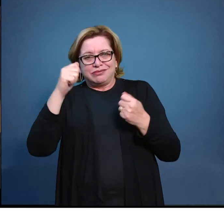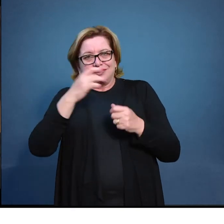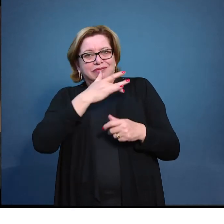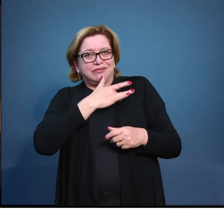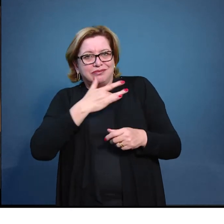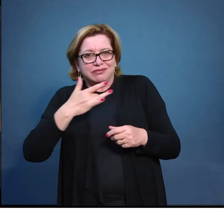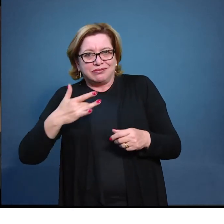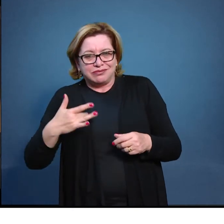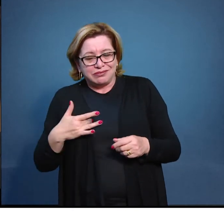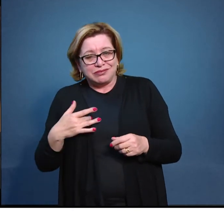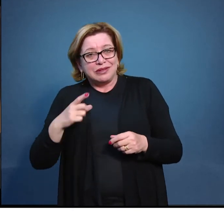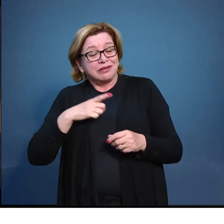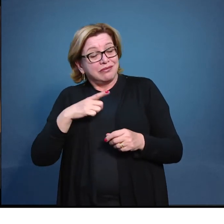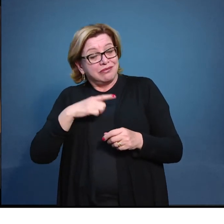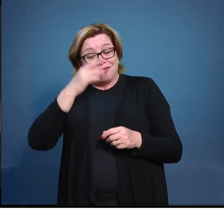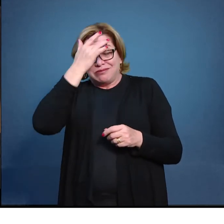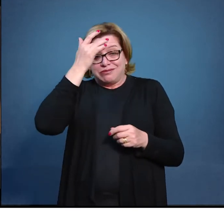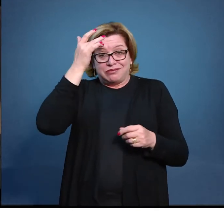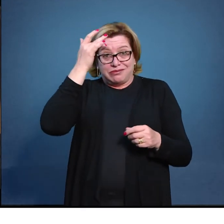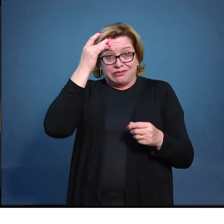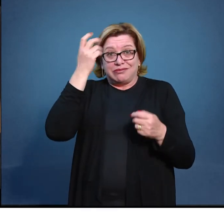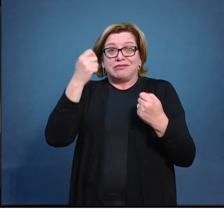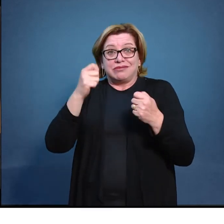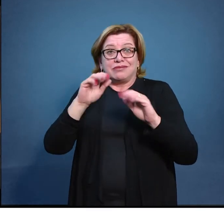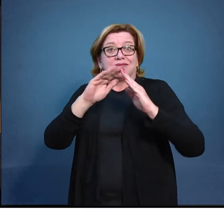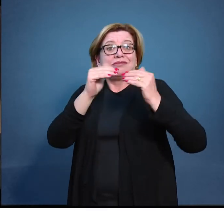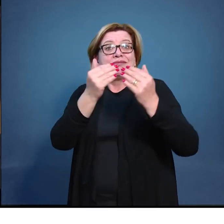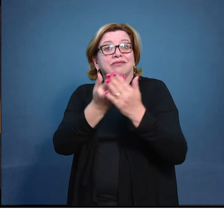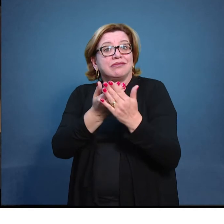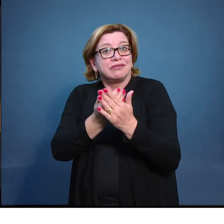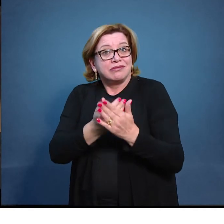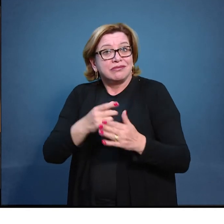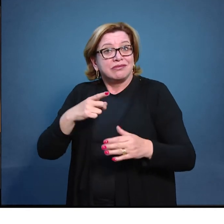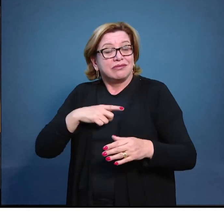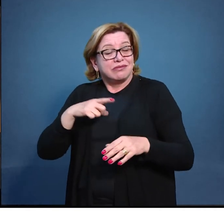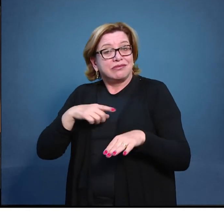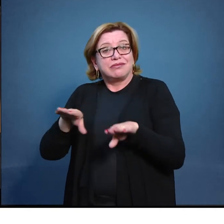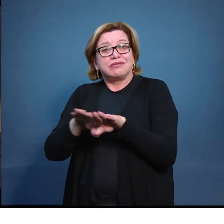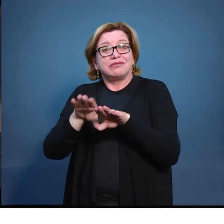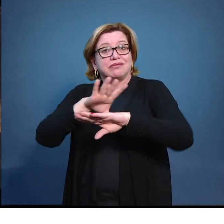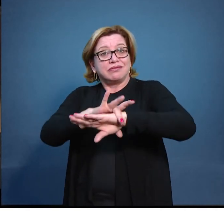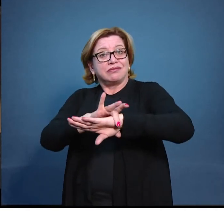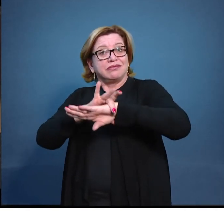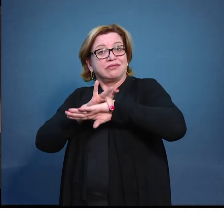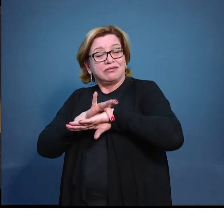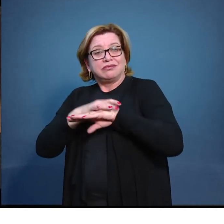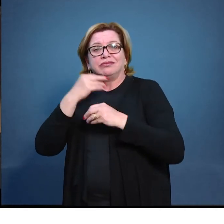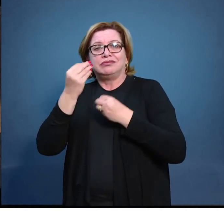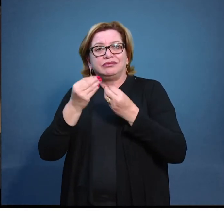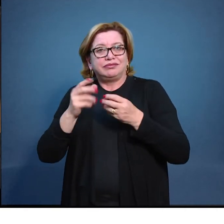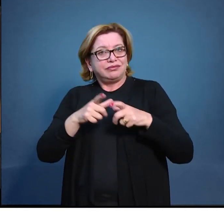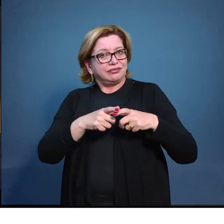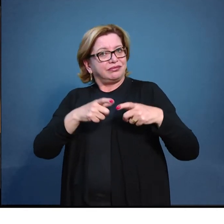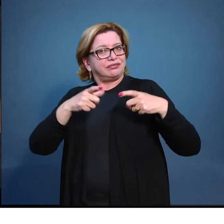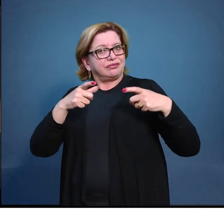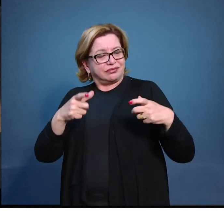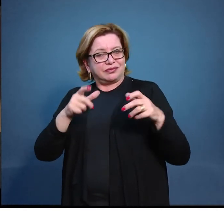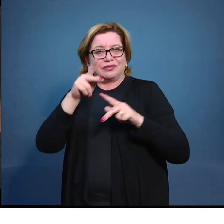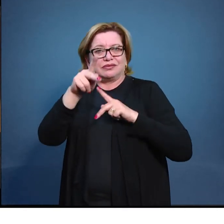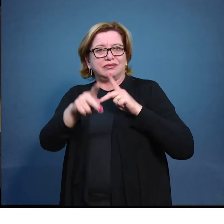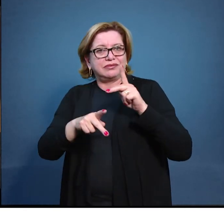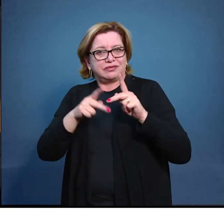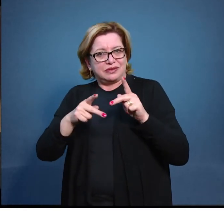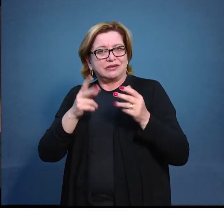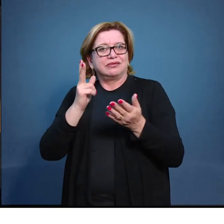nós temos pessoas precisando de educação, nós temos pessoas precisando de segurança. E o crescimento da população